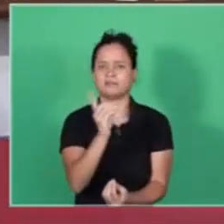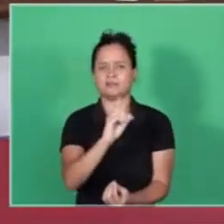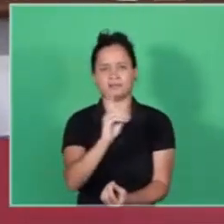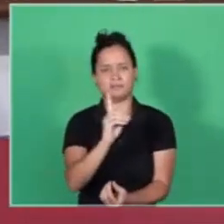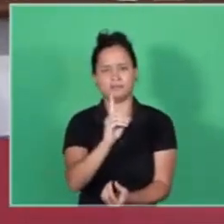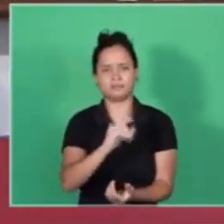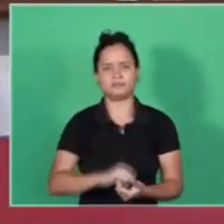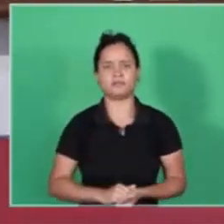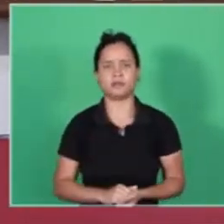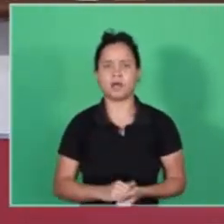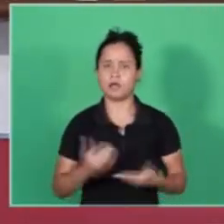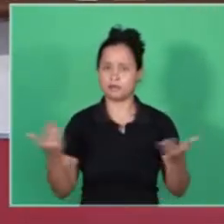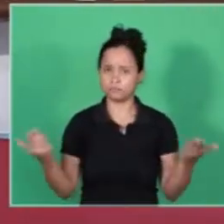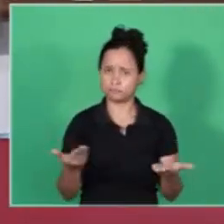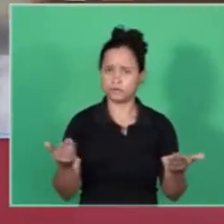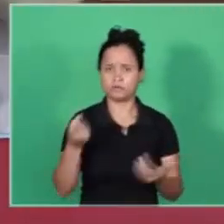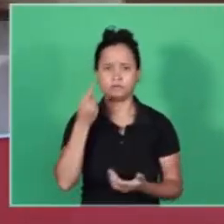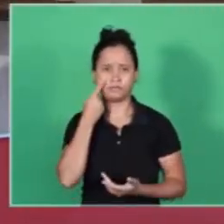irmãos querem ver.